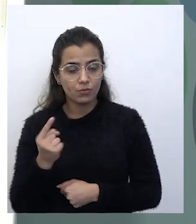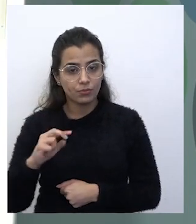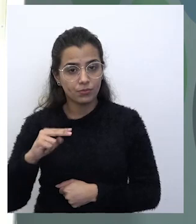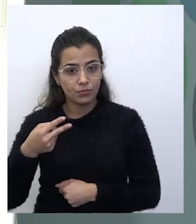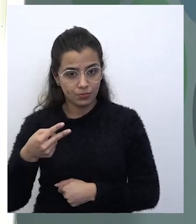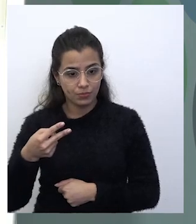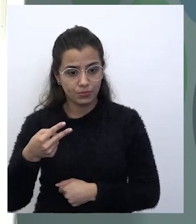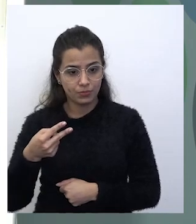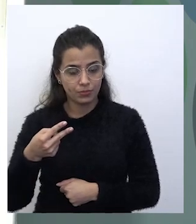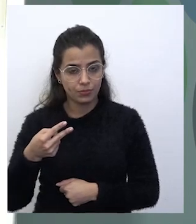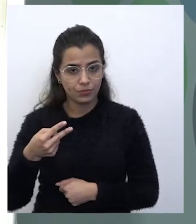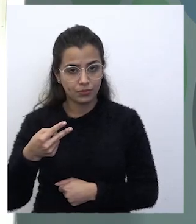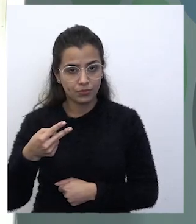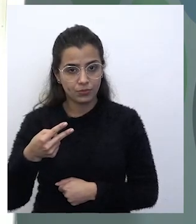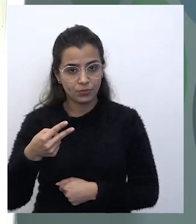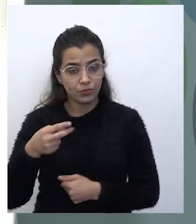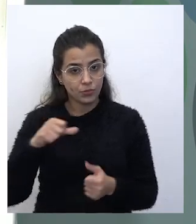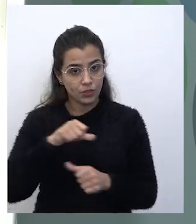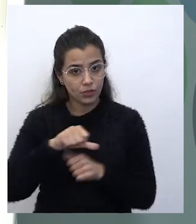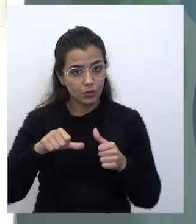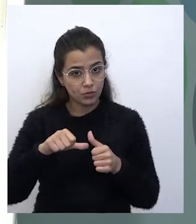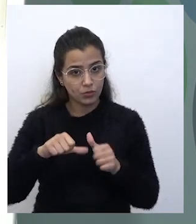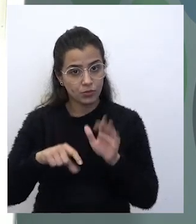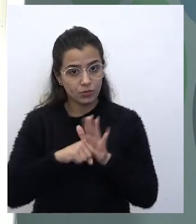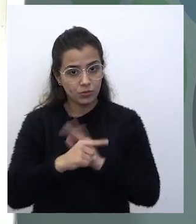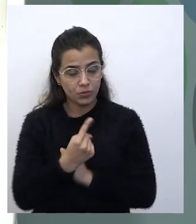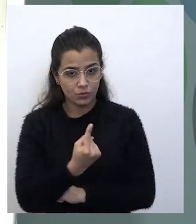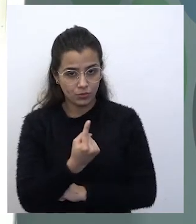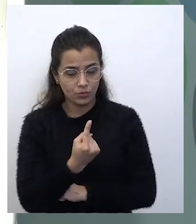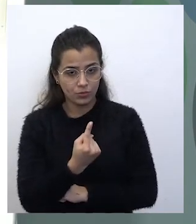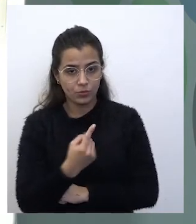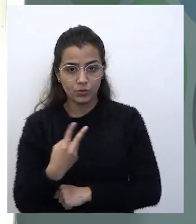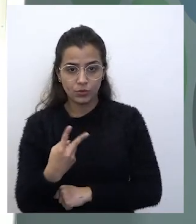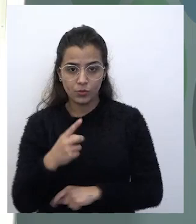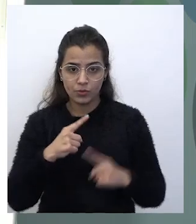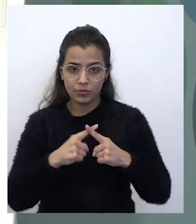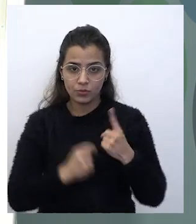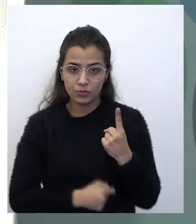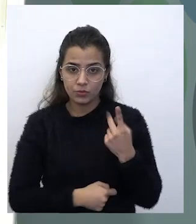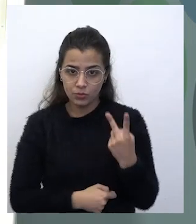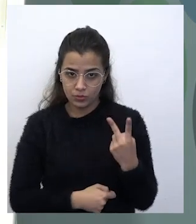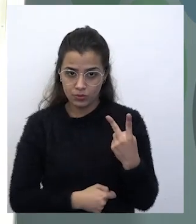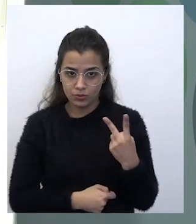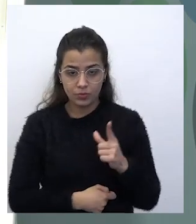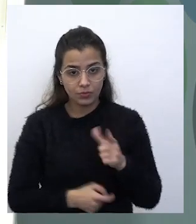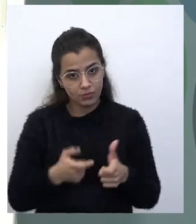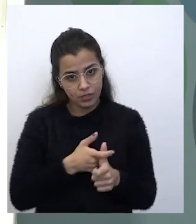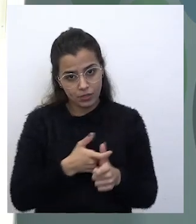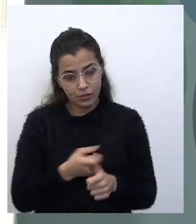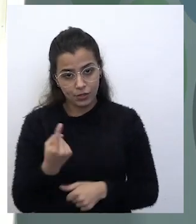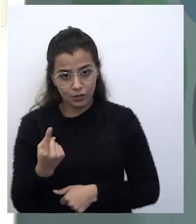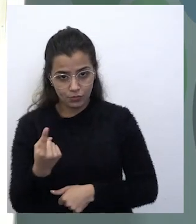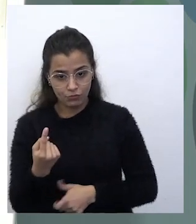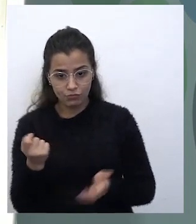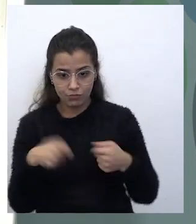1. 1. Troca o sinal, menos 1. E 2 vezes 1, 2. Devo 1, tenho 2, consigo pagar e